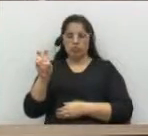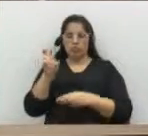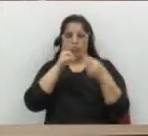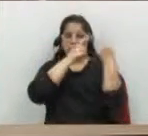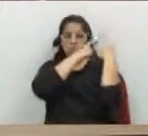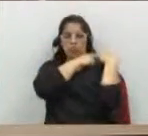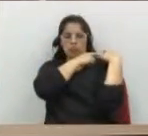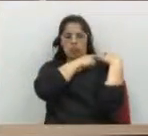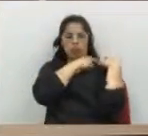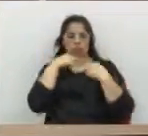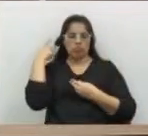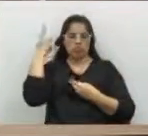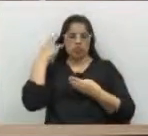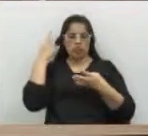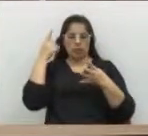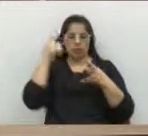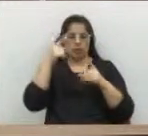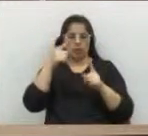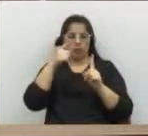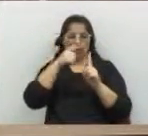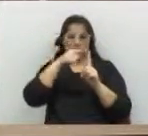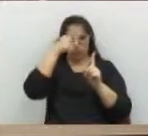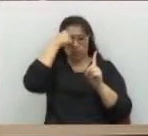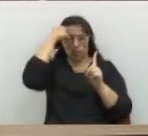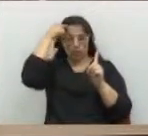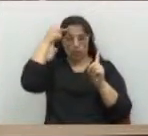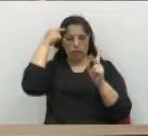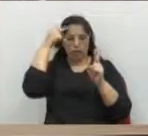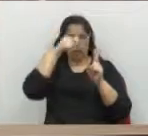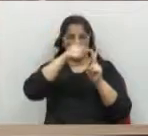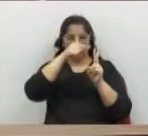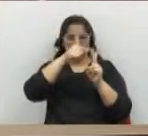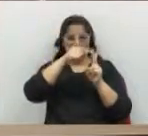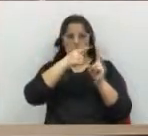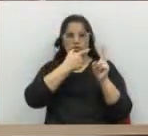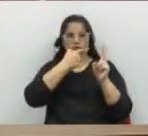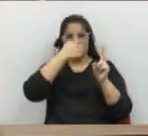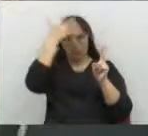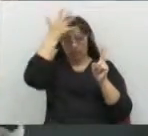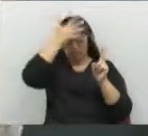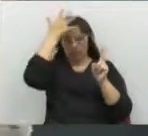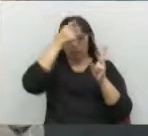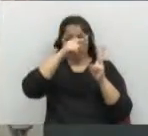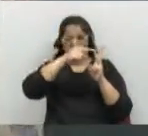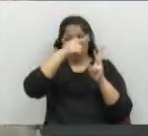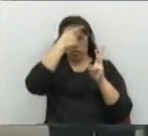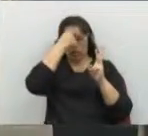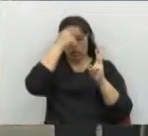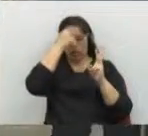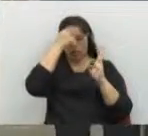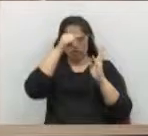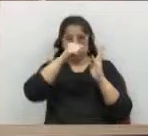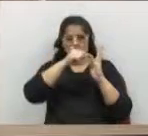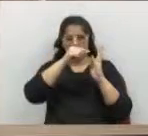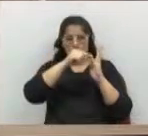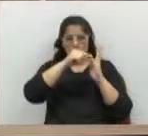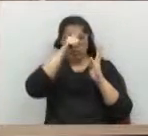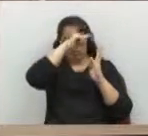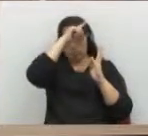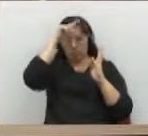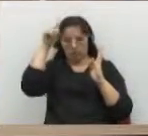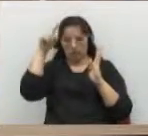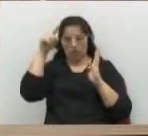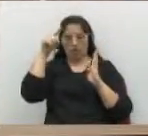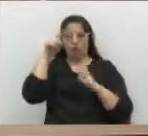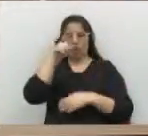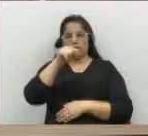Autores, os vereadores Wilson Nunes Cerqueira, Érica Tanque, Edivaldo Soares Antunes, doutora Mayra da Costa,